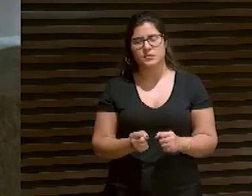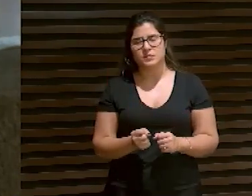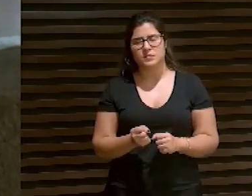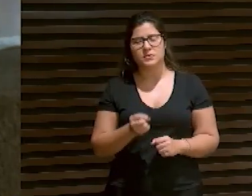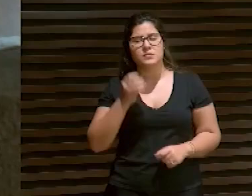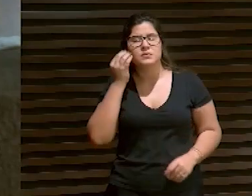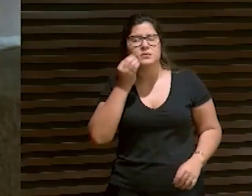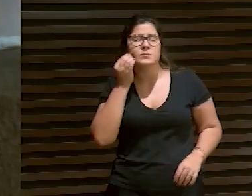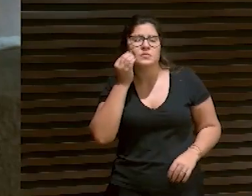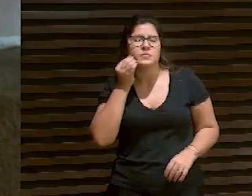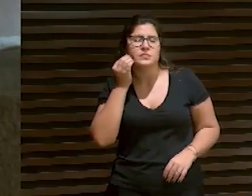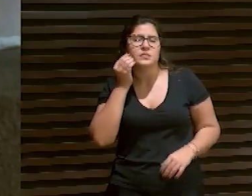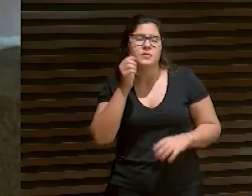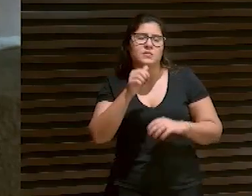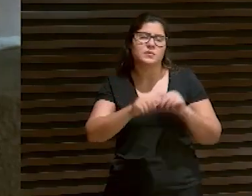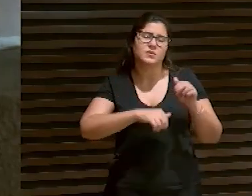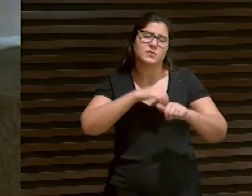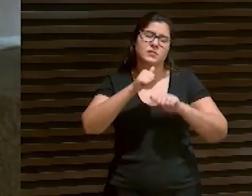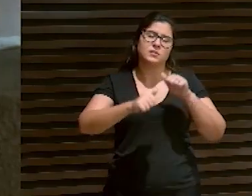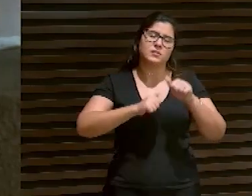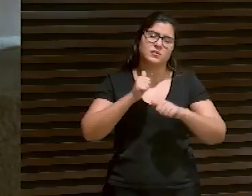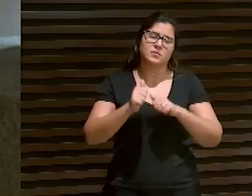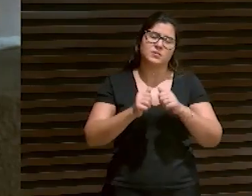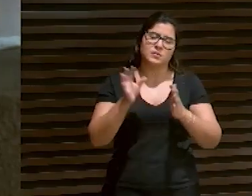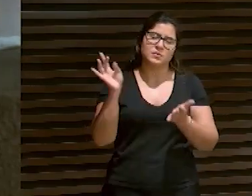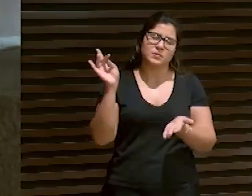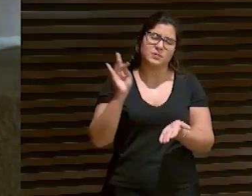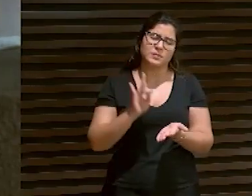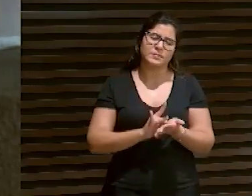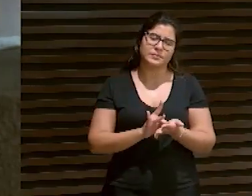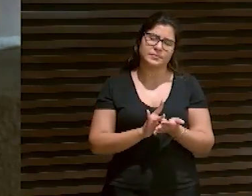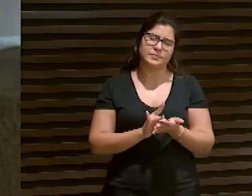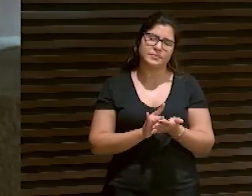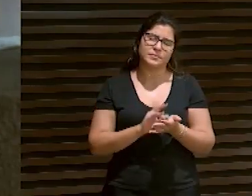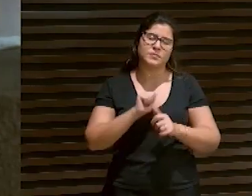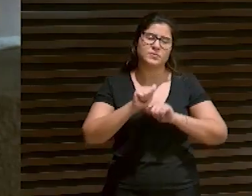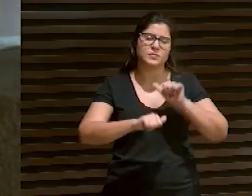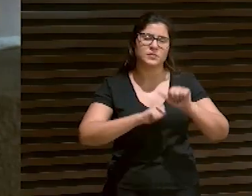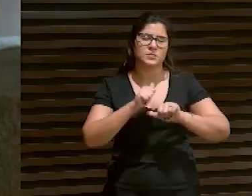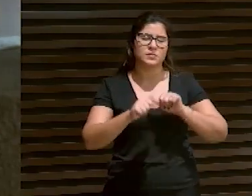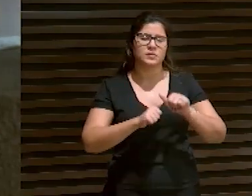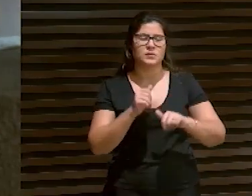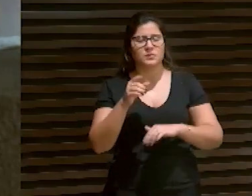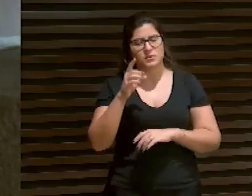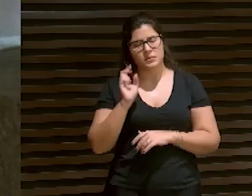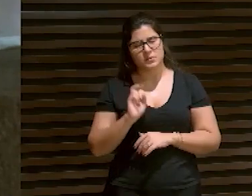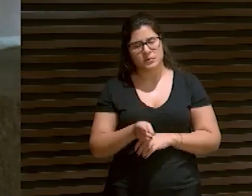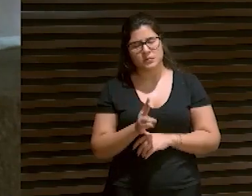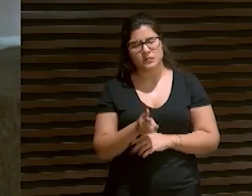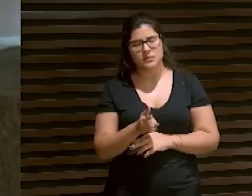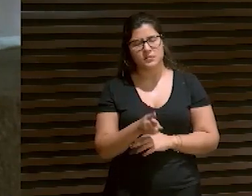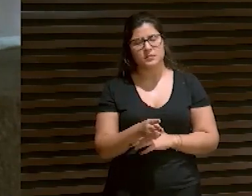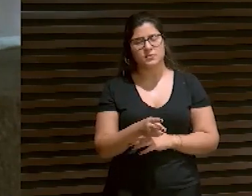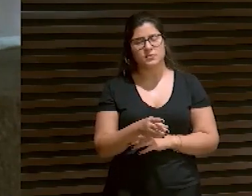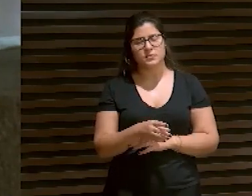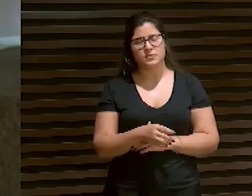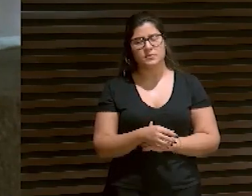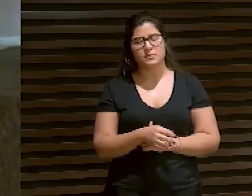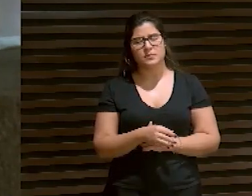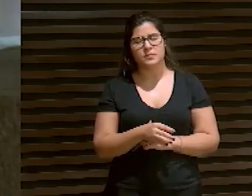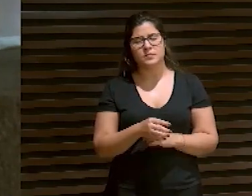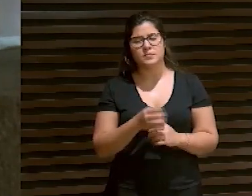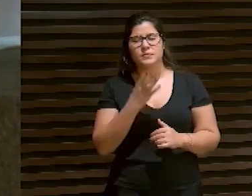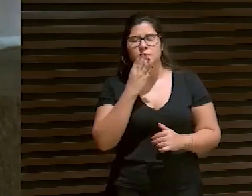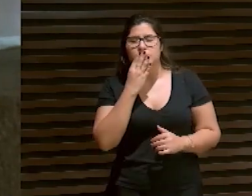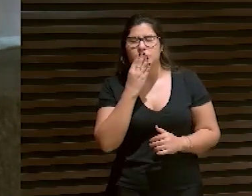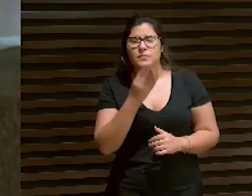desfrutar de uma transformação genuína, uma transformação diária. Pedimos perdão,